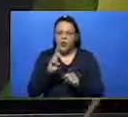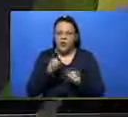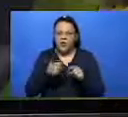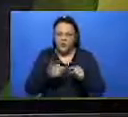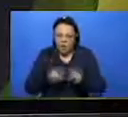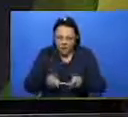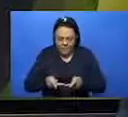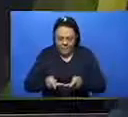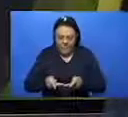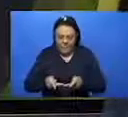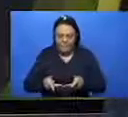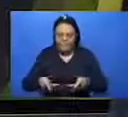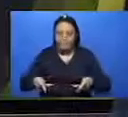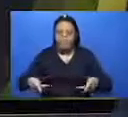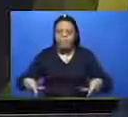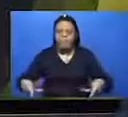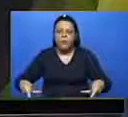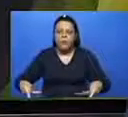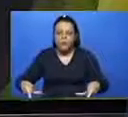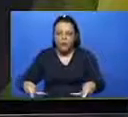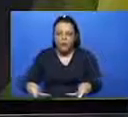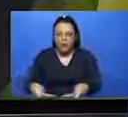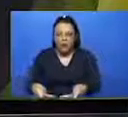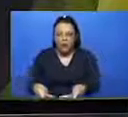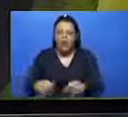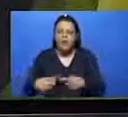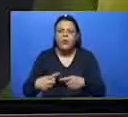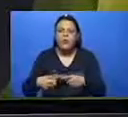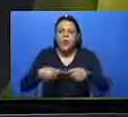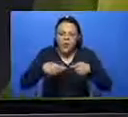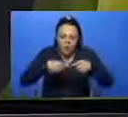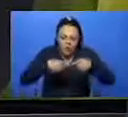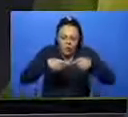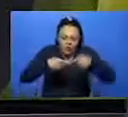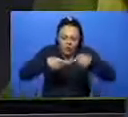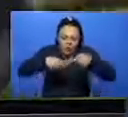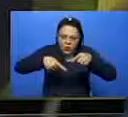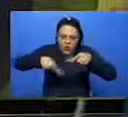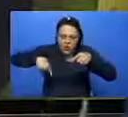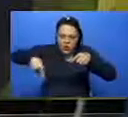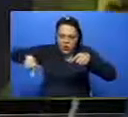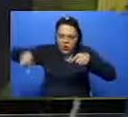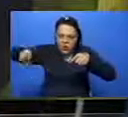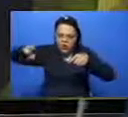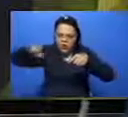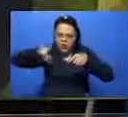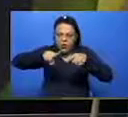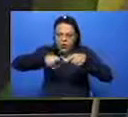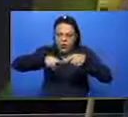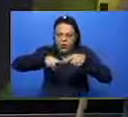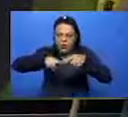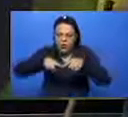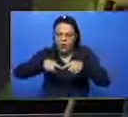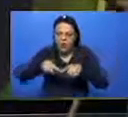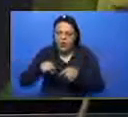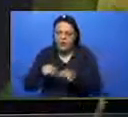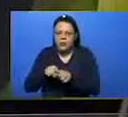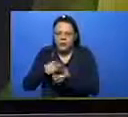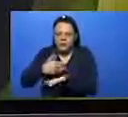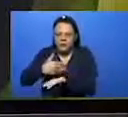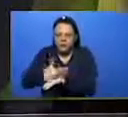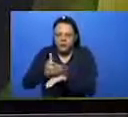Por quê? Porque ele é redondo e ele é fatiado, podemos falar assim,